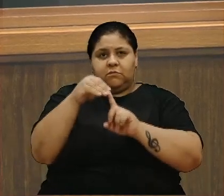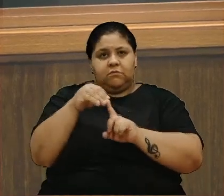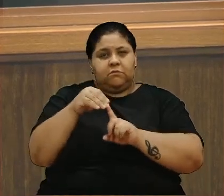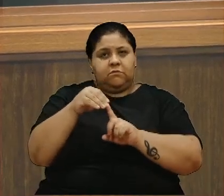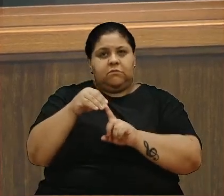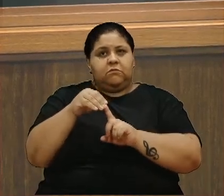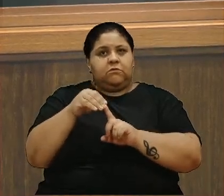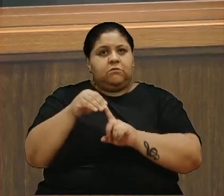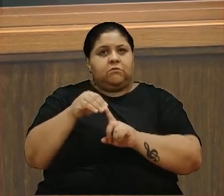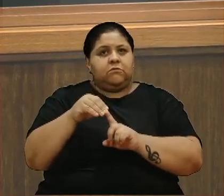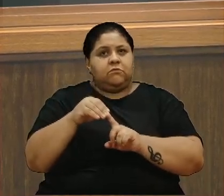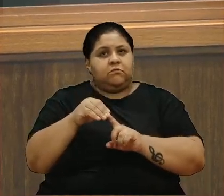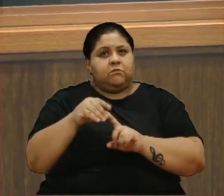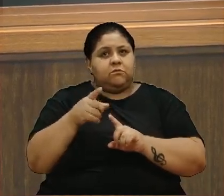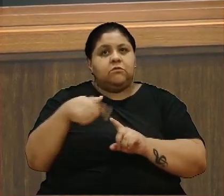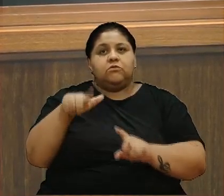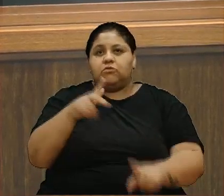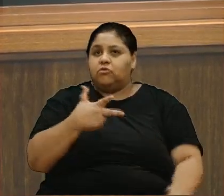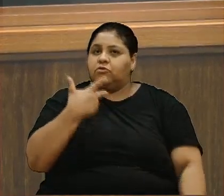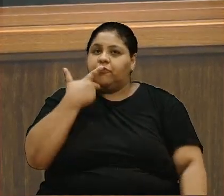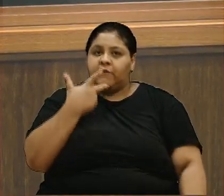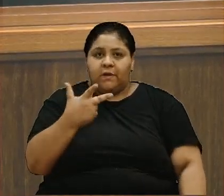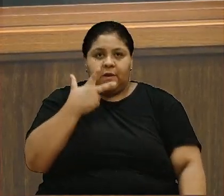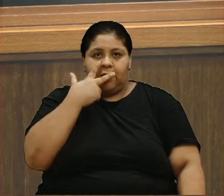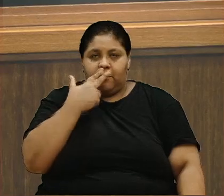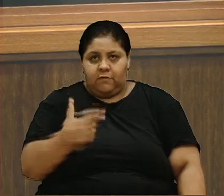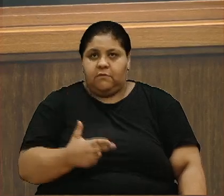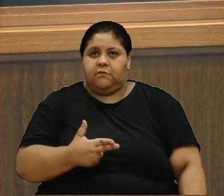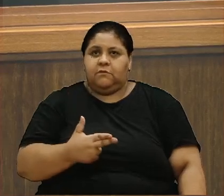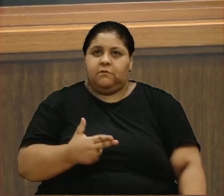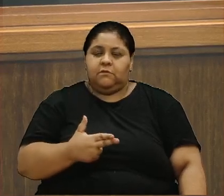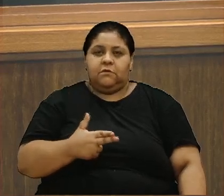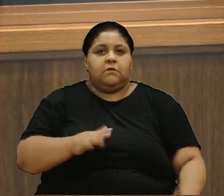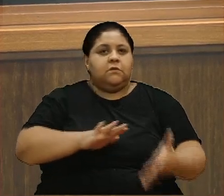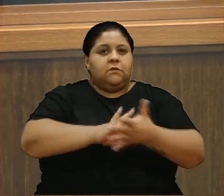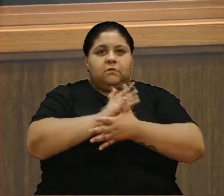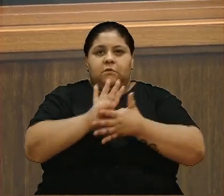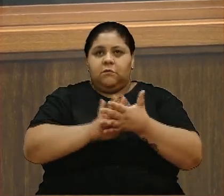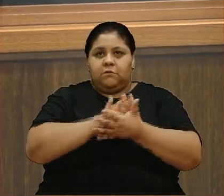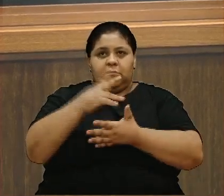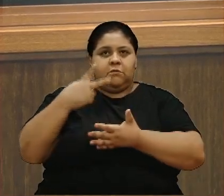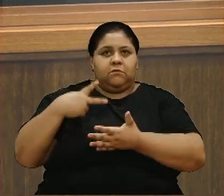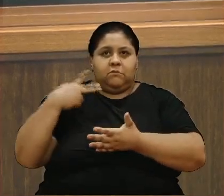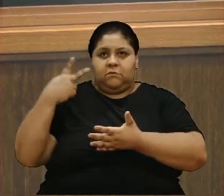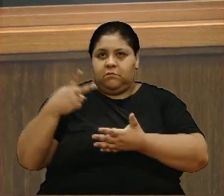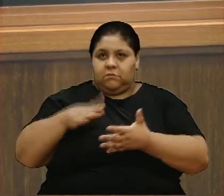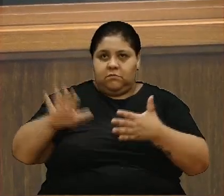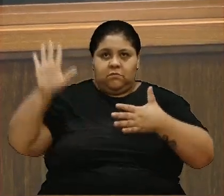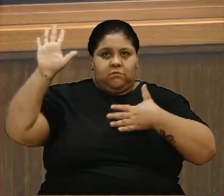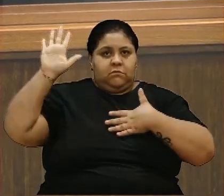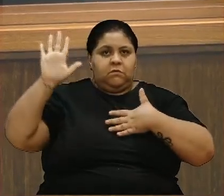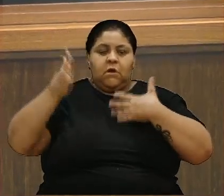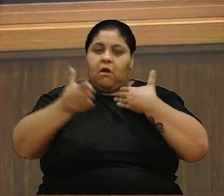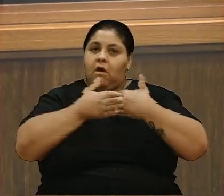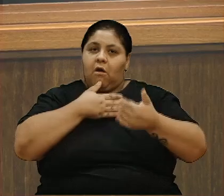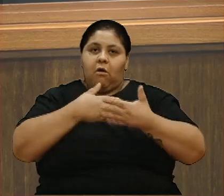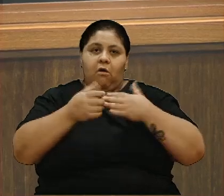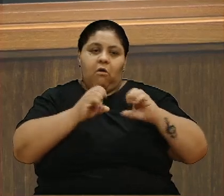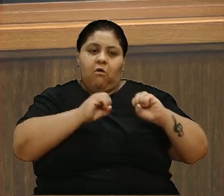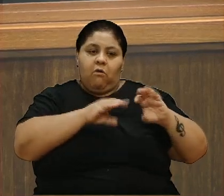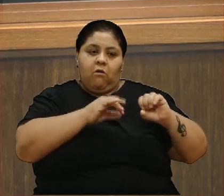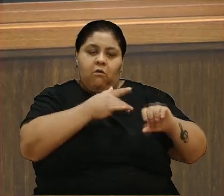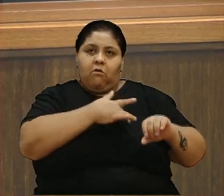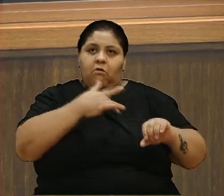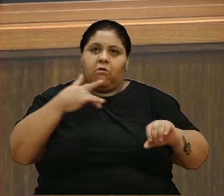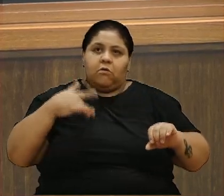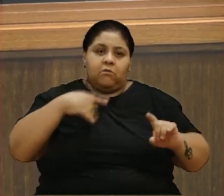e todo mundo fala isso em todos os espaços, ninguém é vereador, é candidato a qualquer coisa, educação e saúde